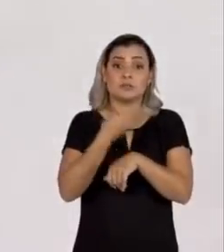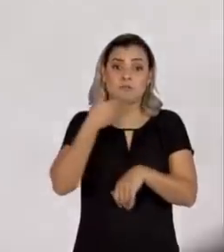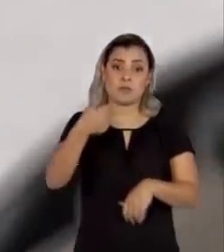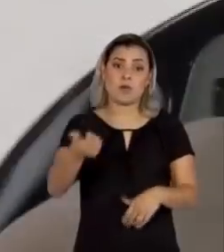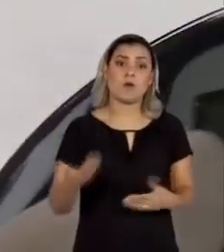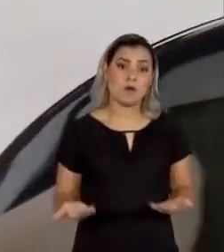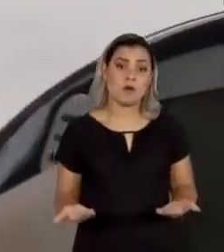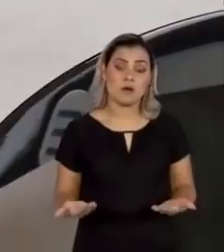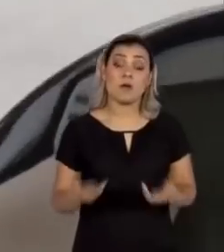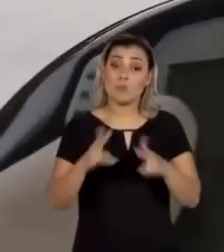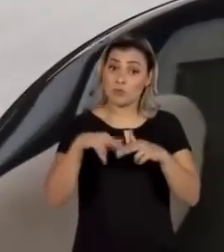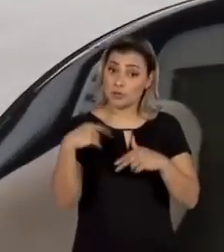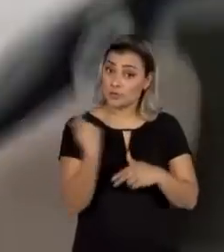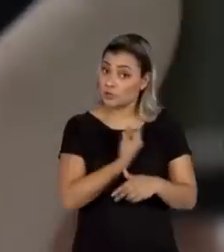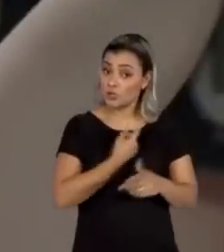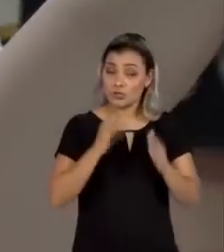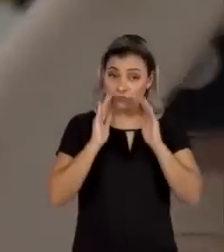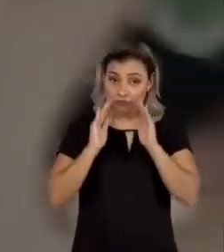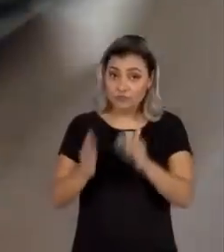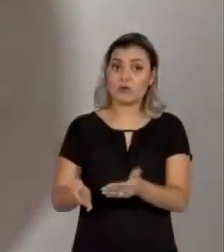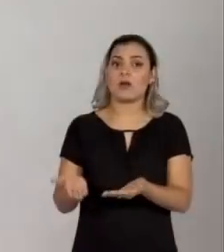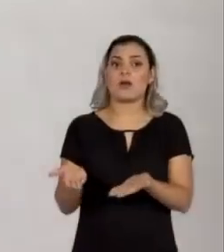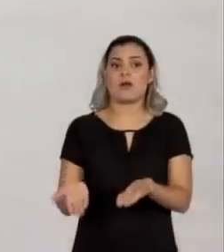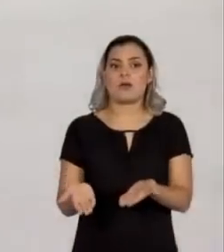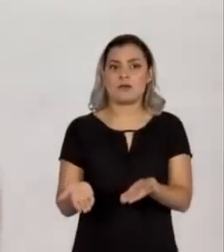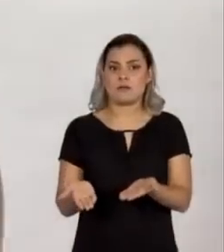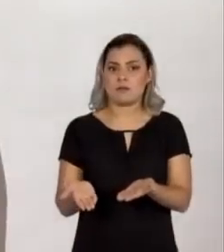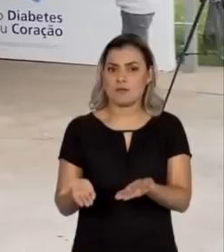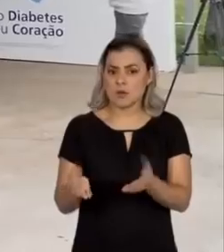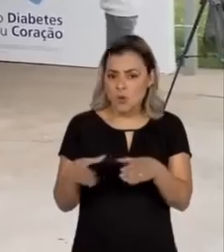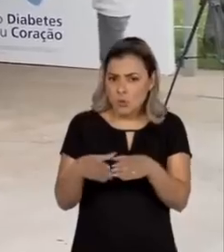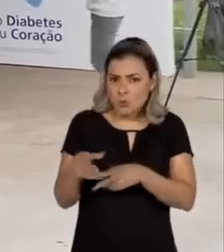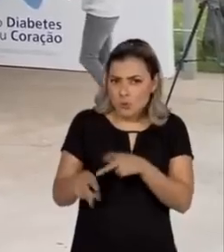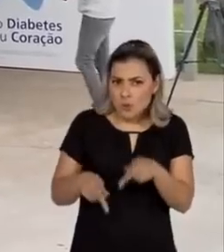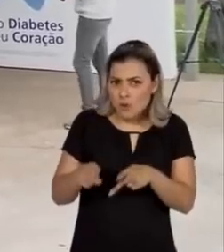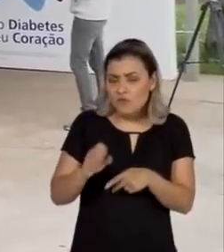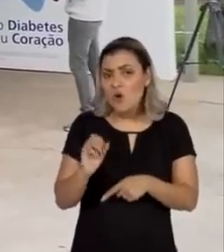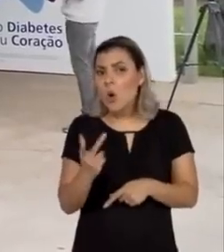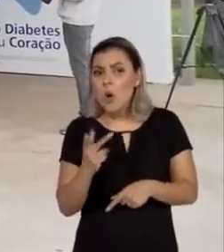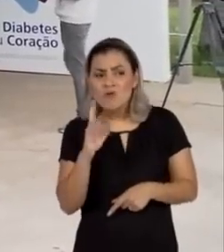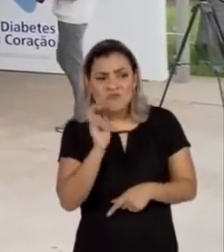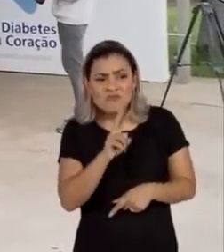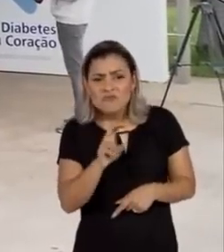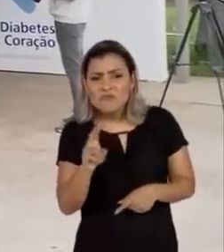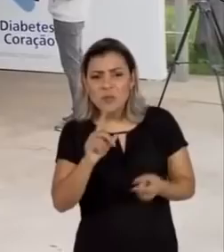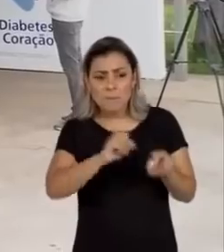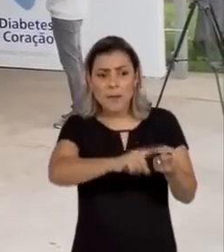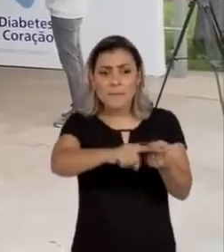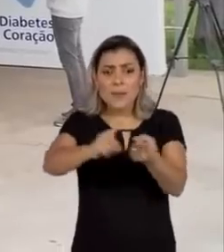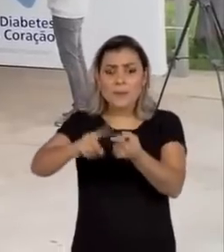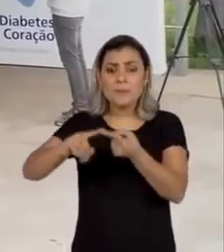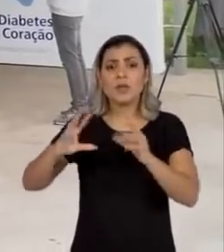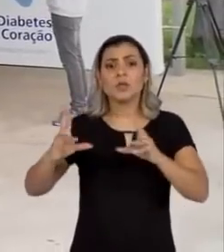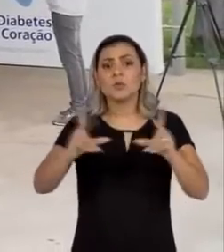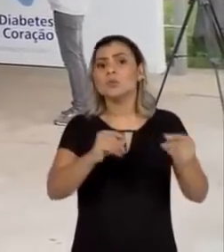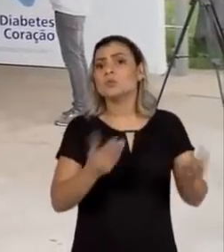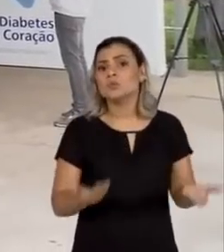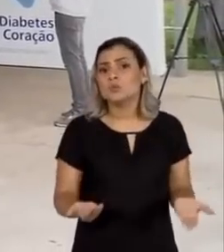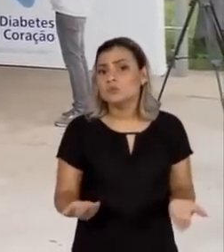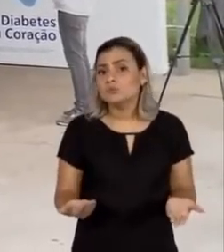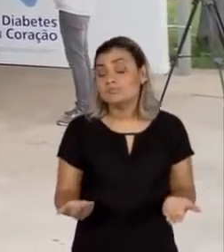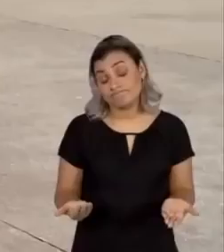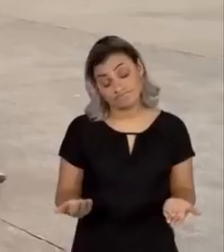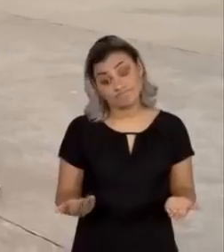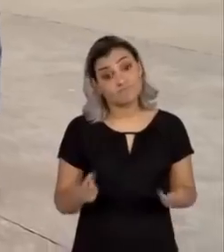Então, vamos focar nessa população? Ou vamos olhar verificar a ponta de dedo de todo mundo que entra no pronto-socorro?